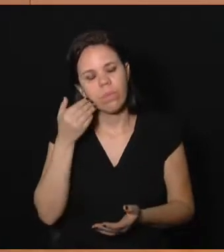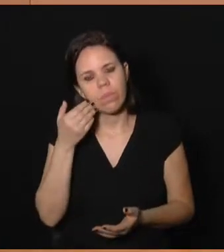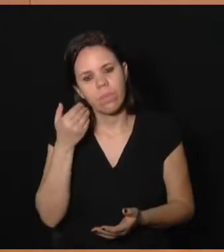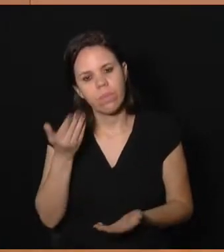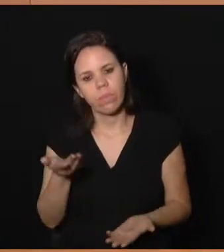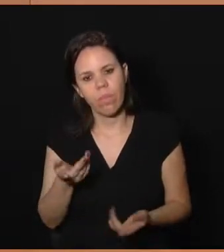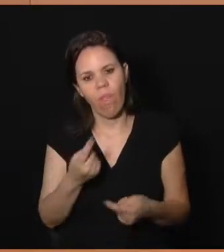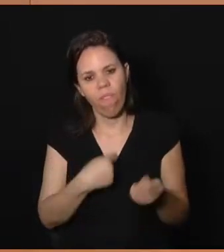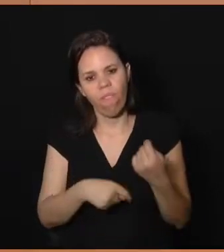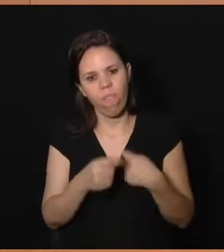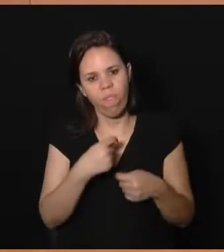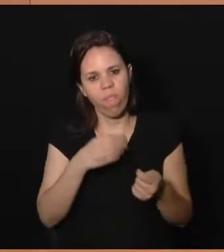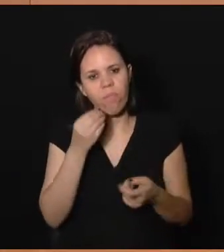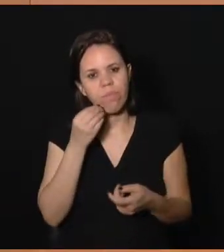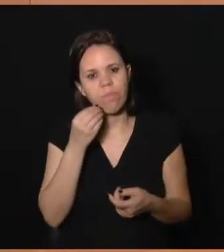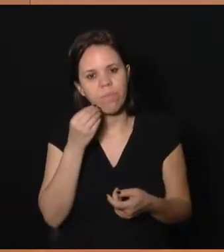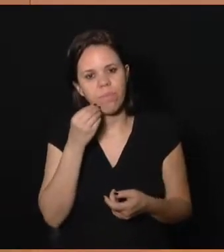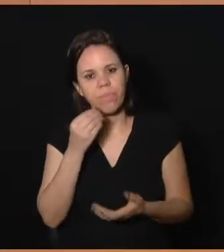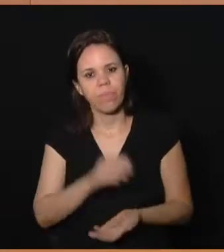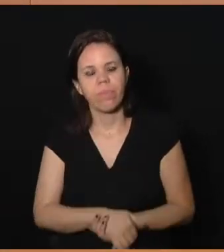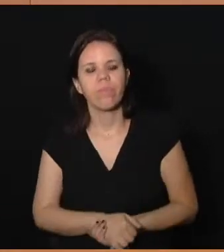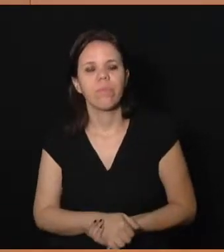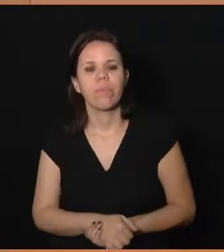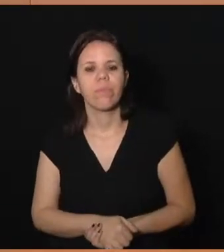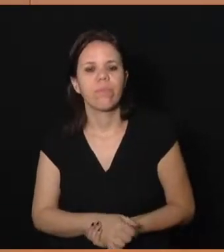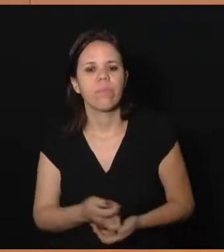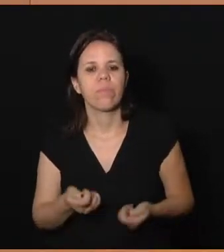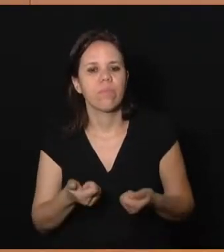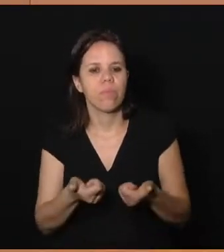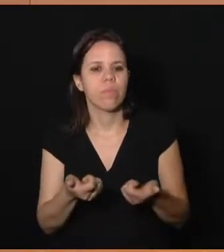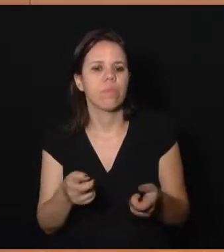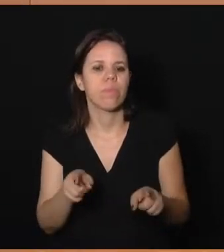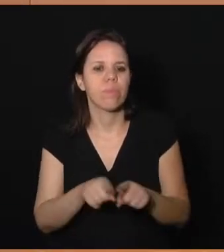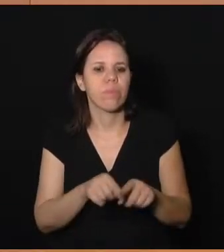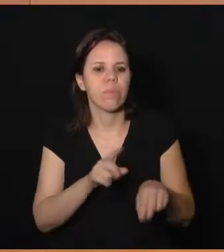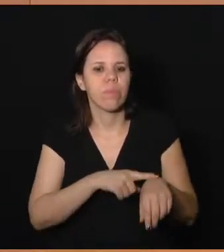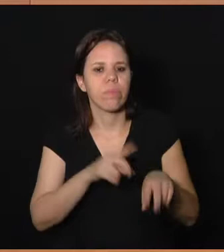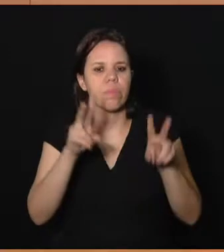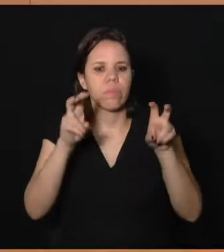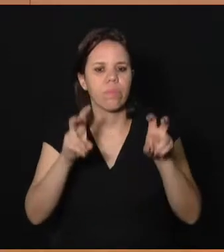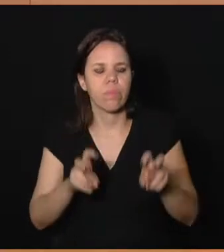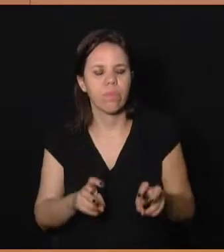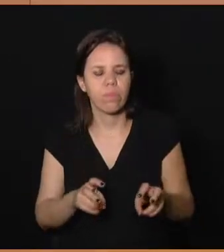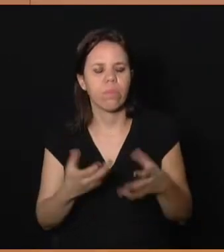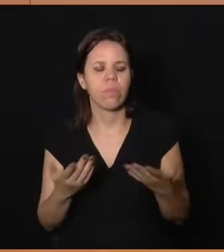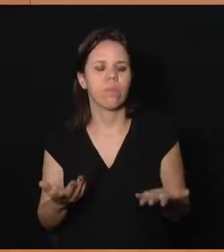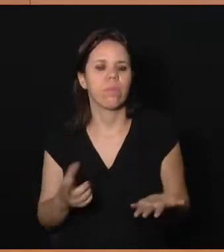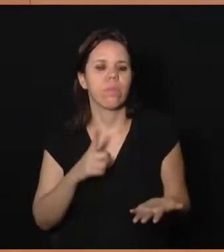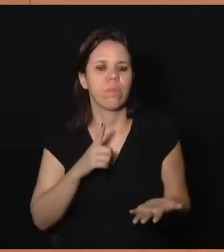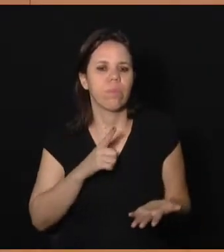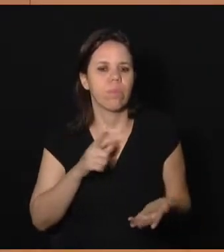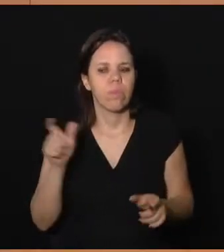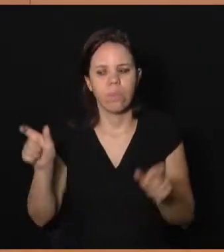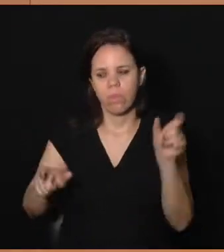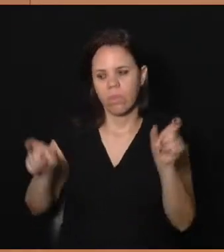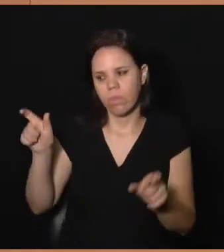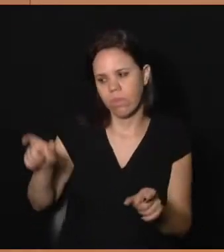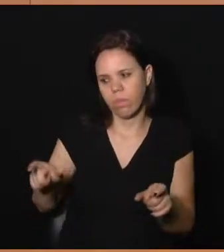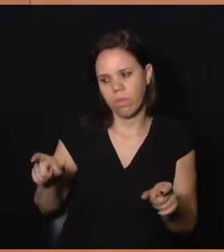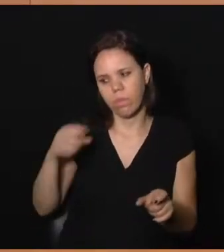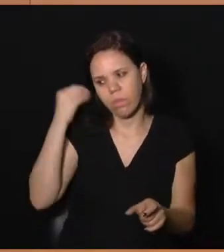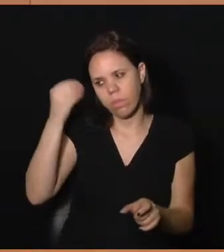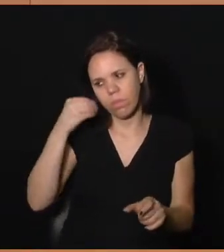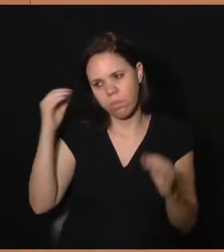aproveitar janelas de oportunidades que nos são dadas, né, por momentos como esse, de repente ter pessoas,